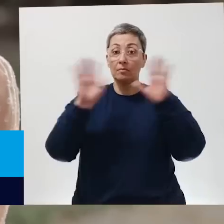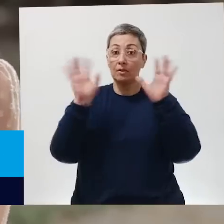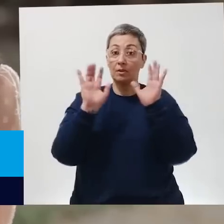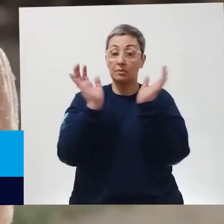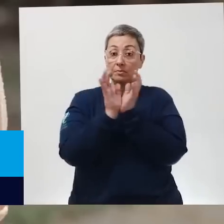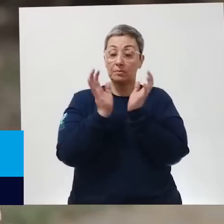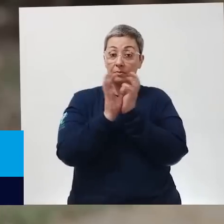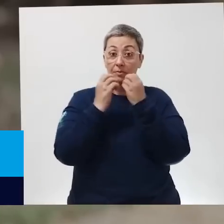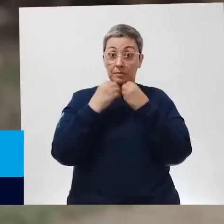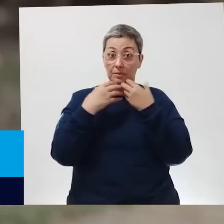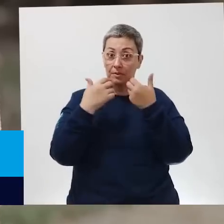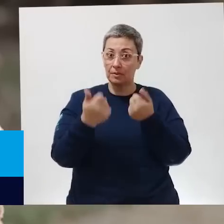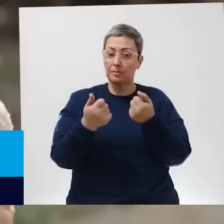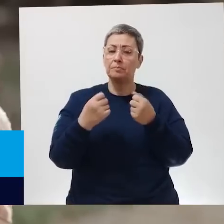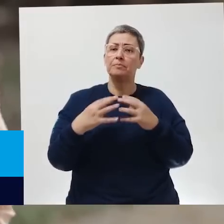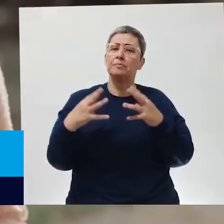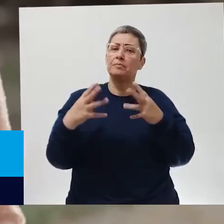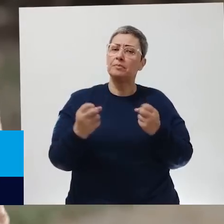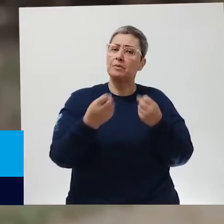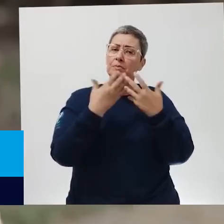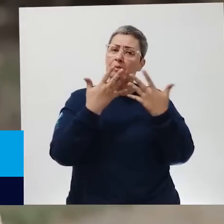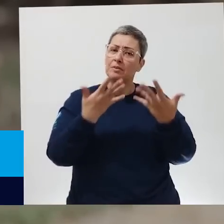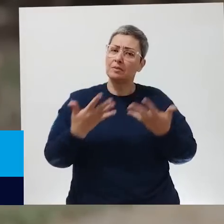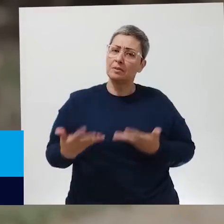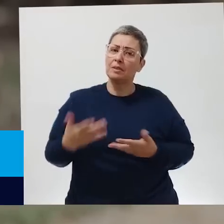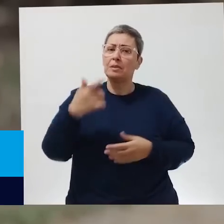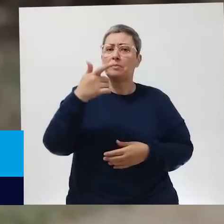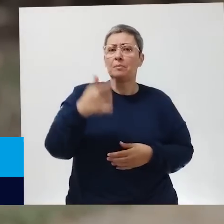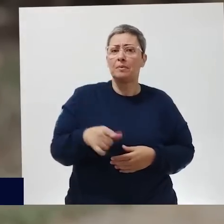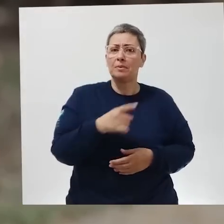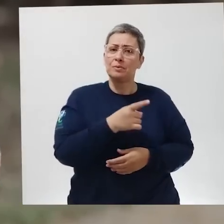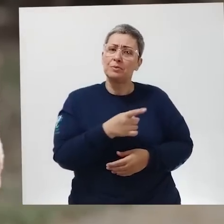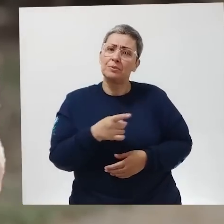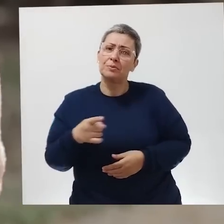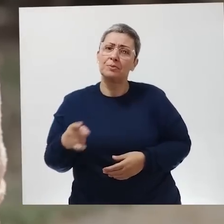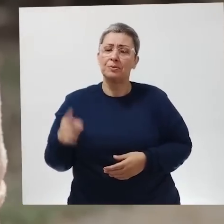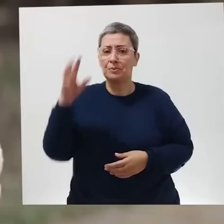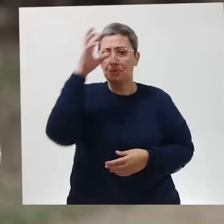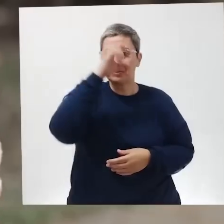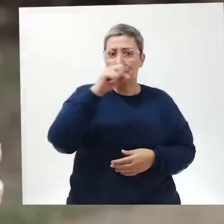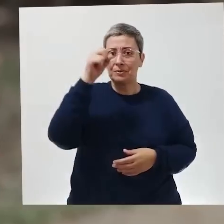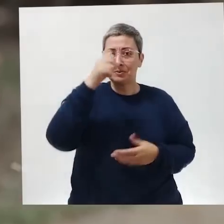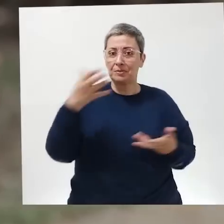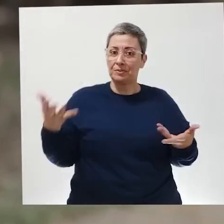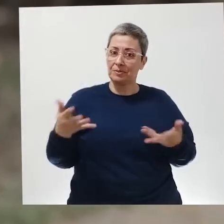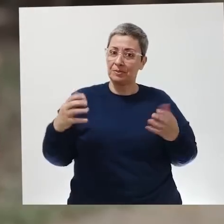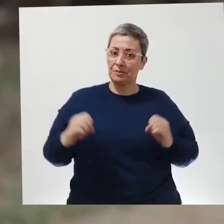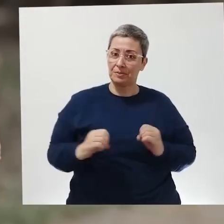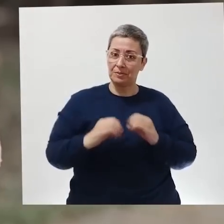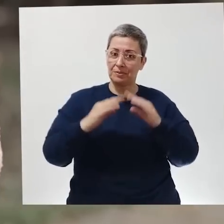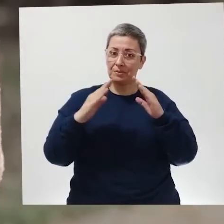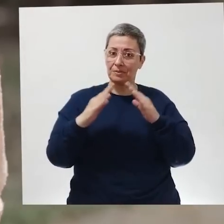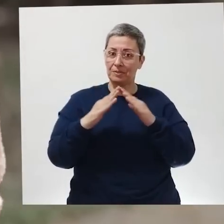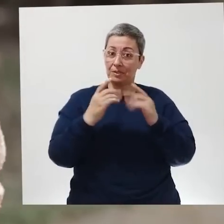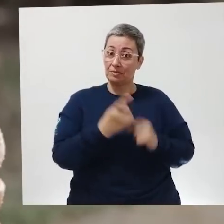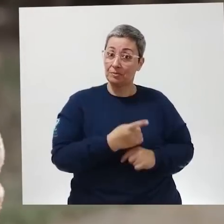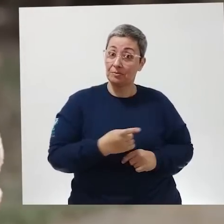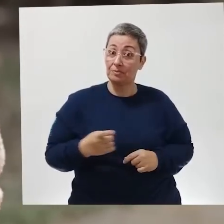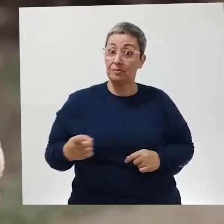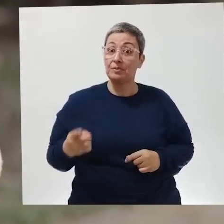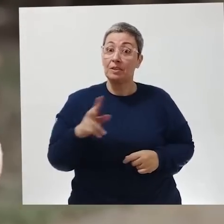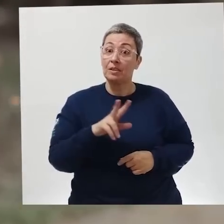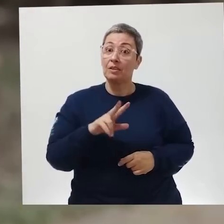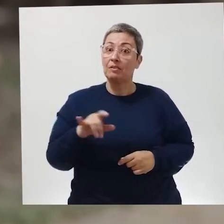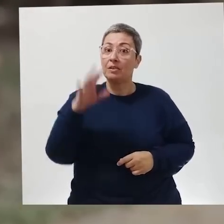Oi, turminha! Como vocês estão? Sejam todos muito bem-vindos a mais uma semana de aprendizagens aqui no nosso